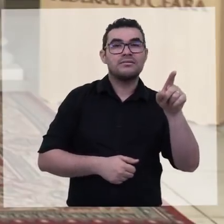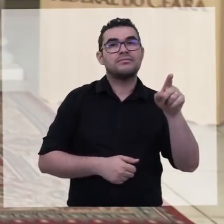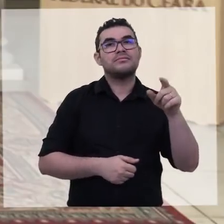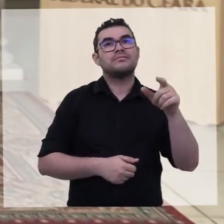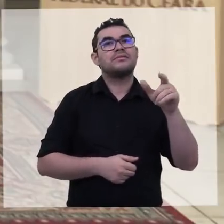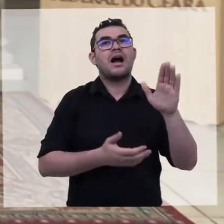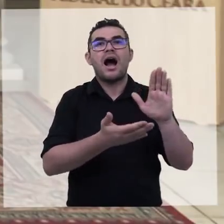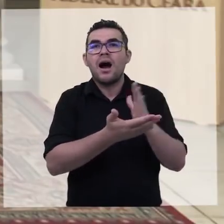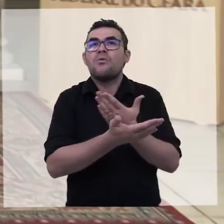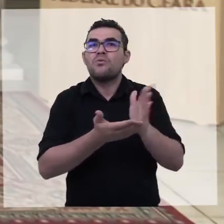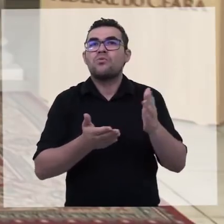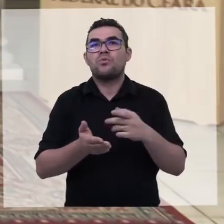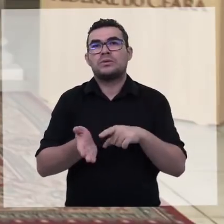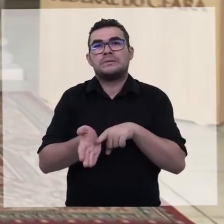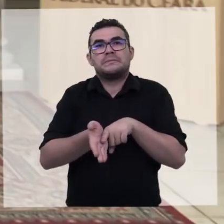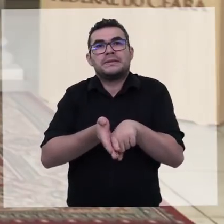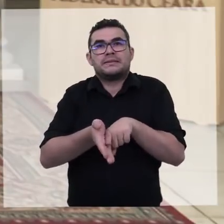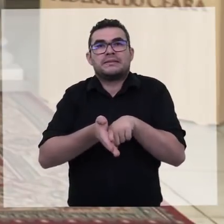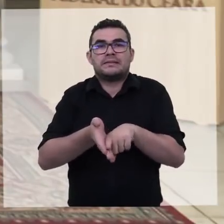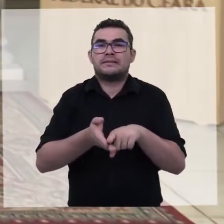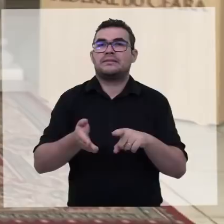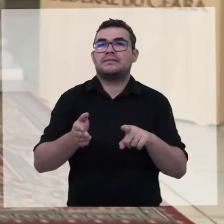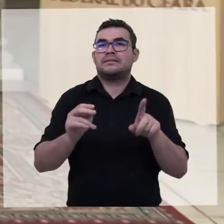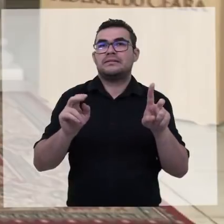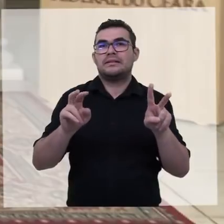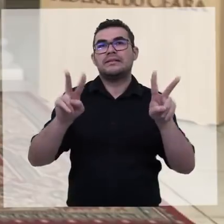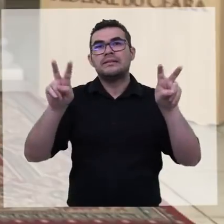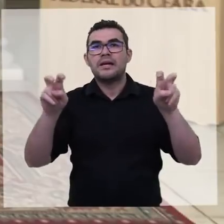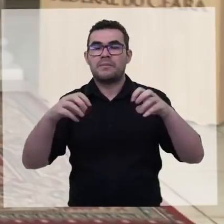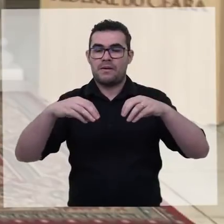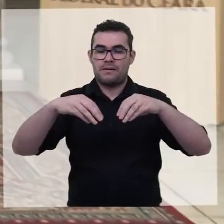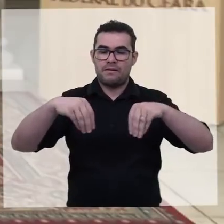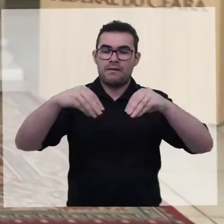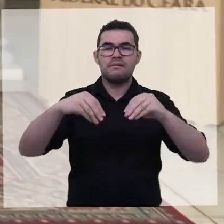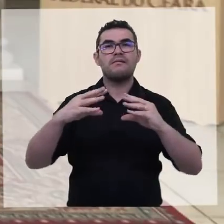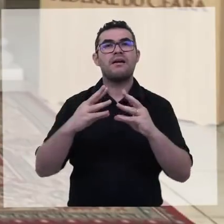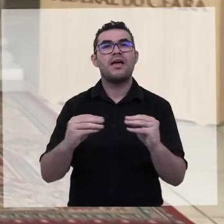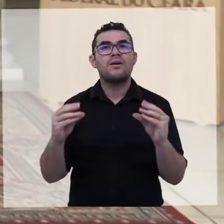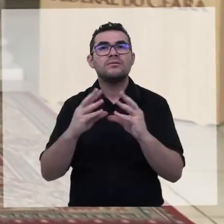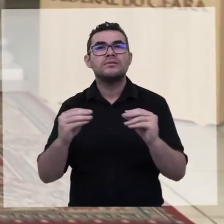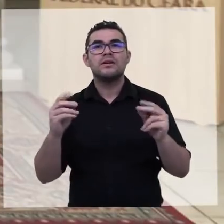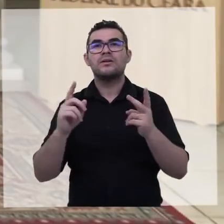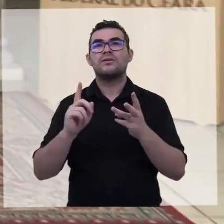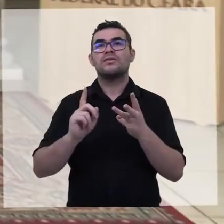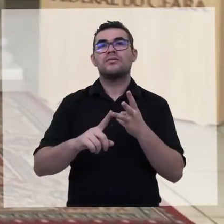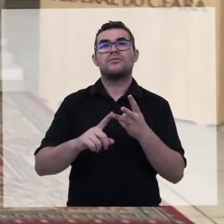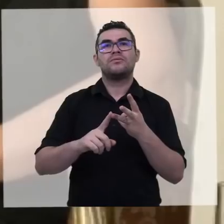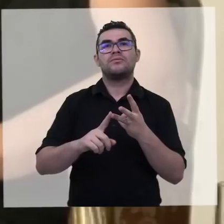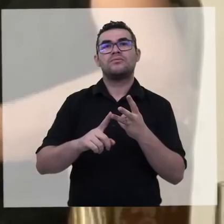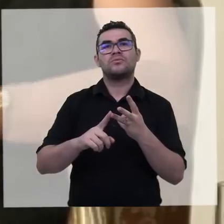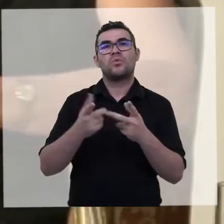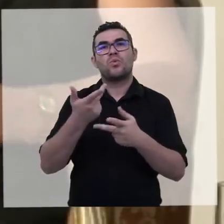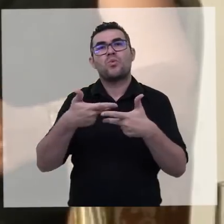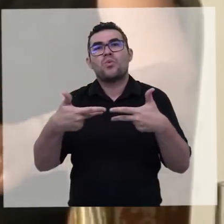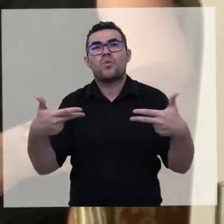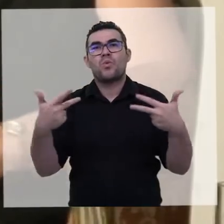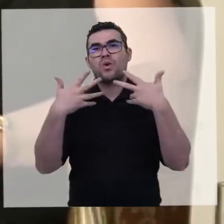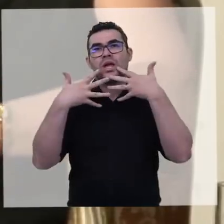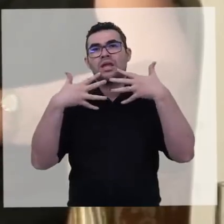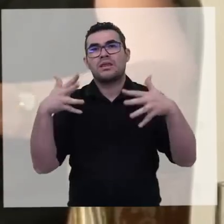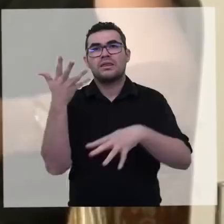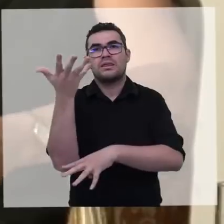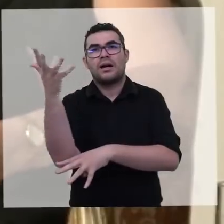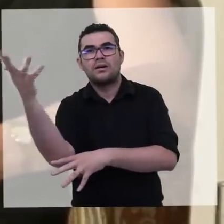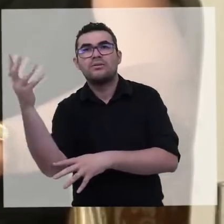que é nesses estudos de erosão, de conservação dos recursos naturais. Ainda mantenho, a gente